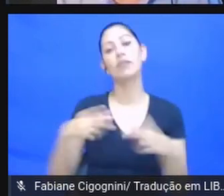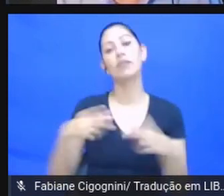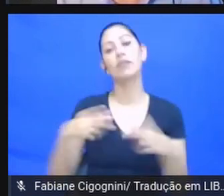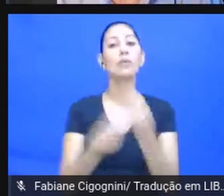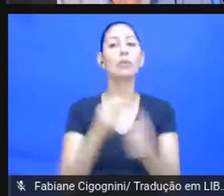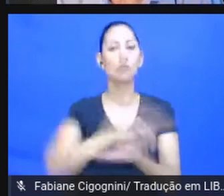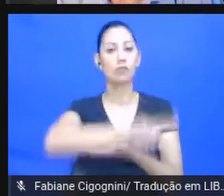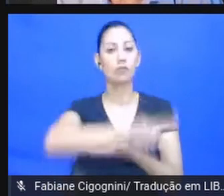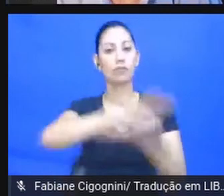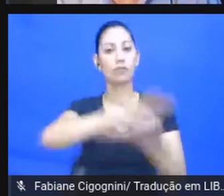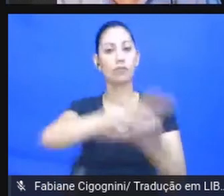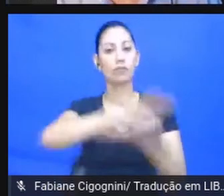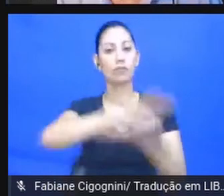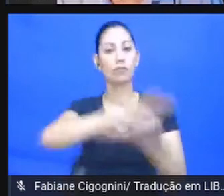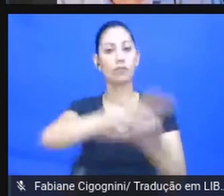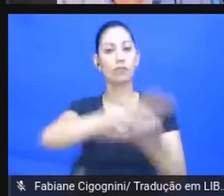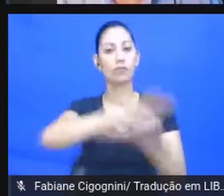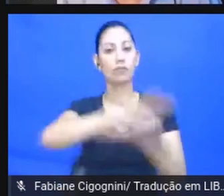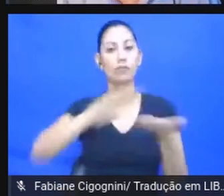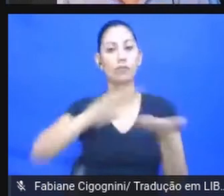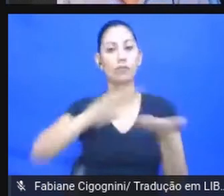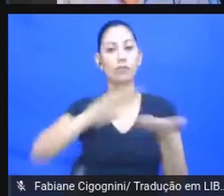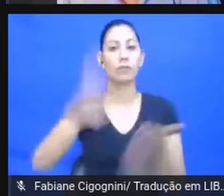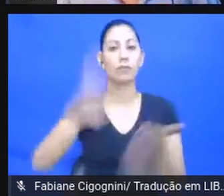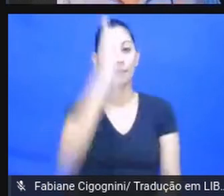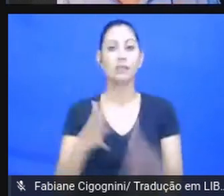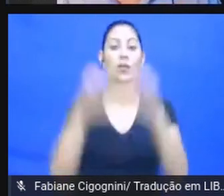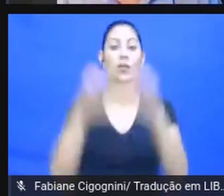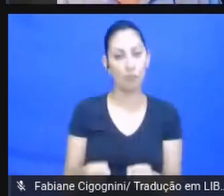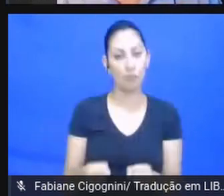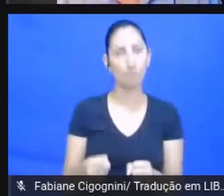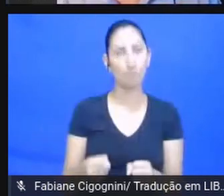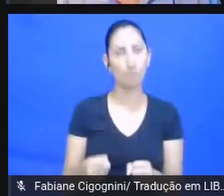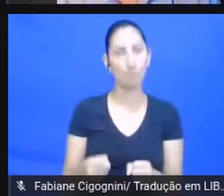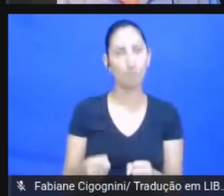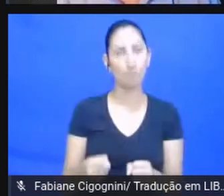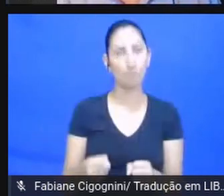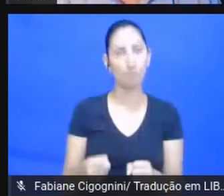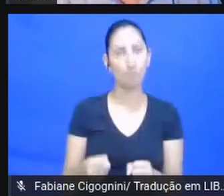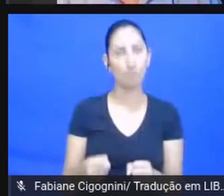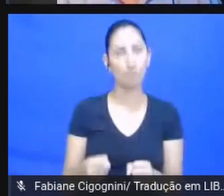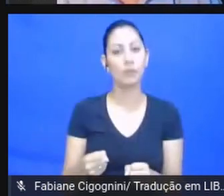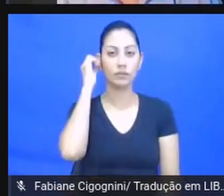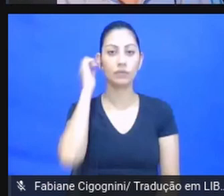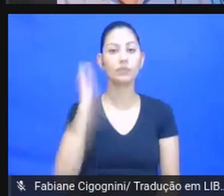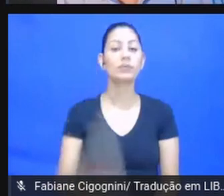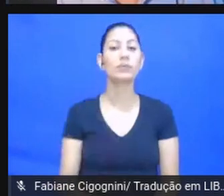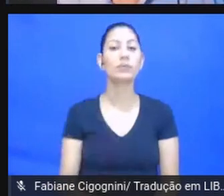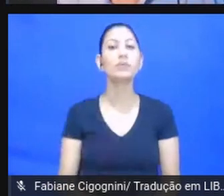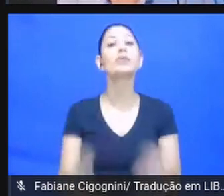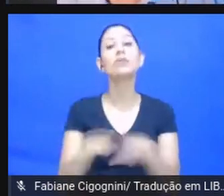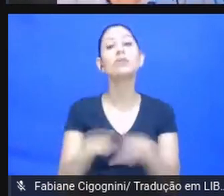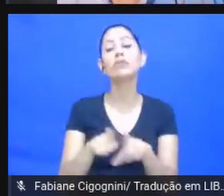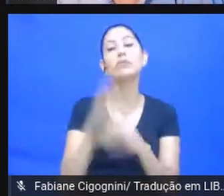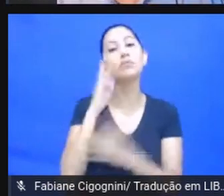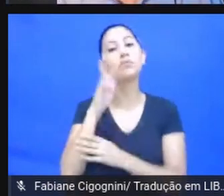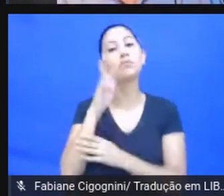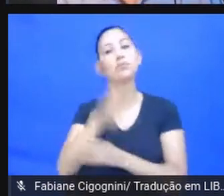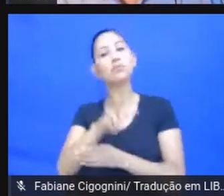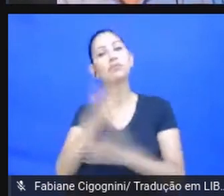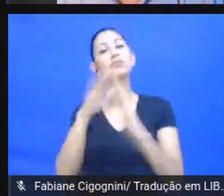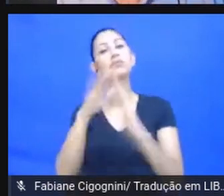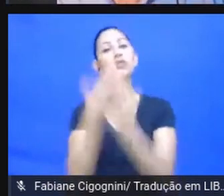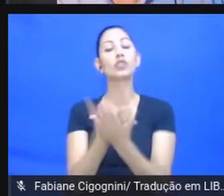diferentes. No Brasil é muito complexo, muito desigual, pegou a todo mundo de surpresa, mas tem